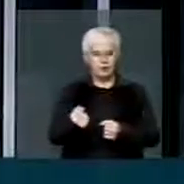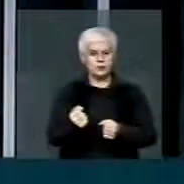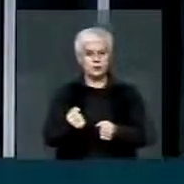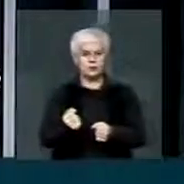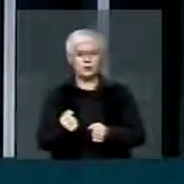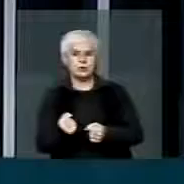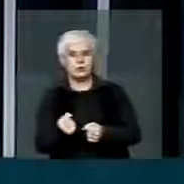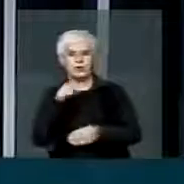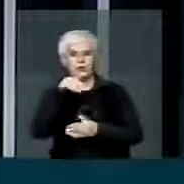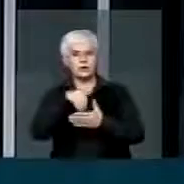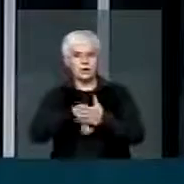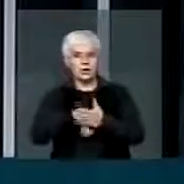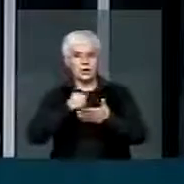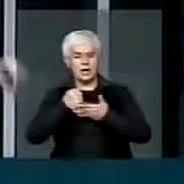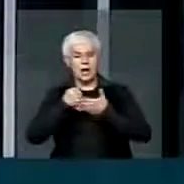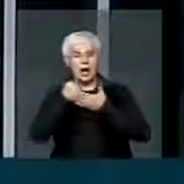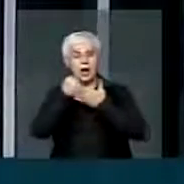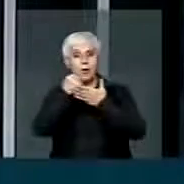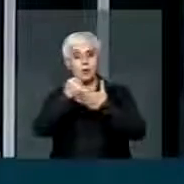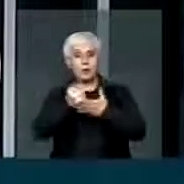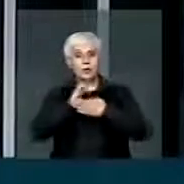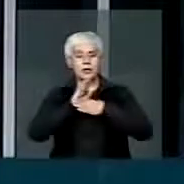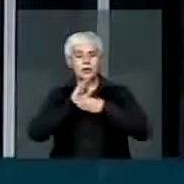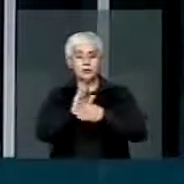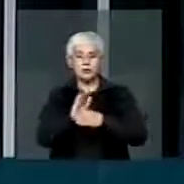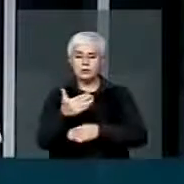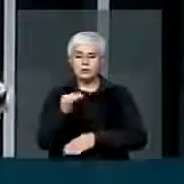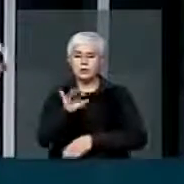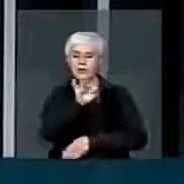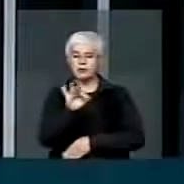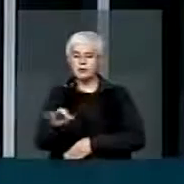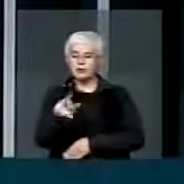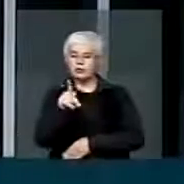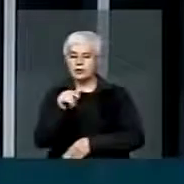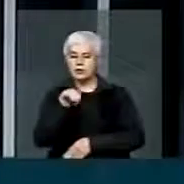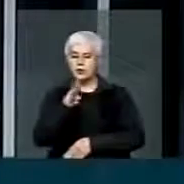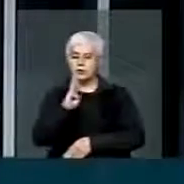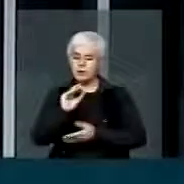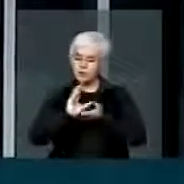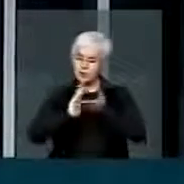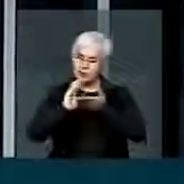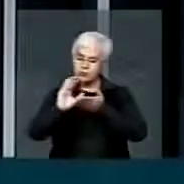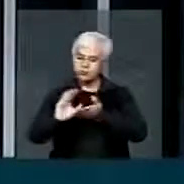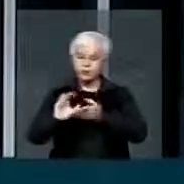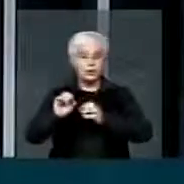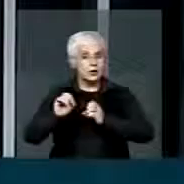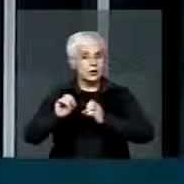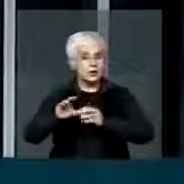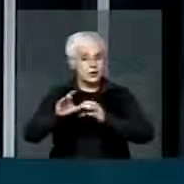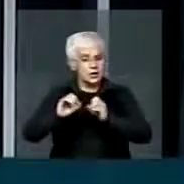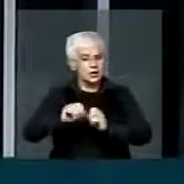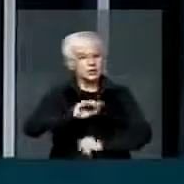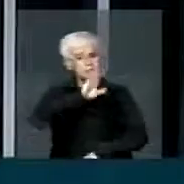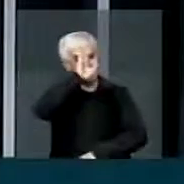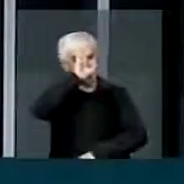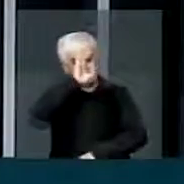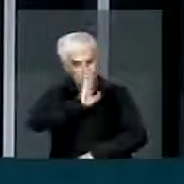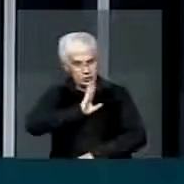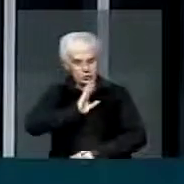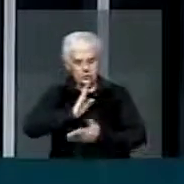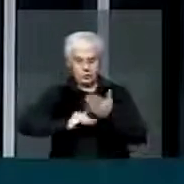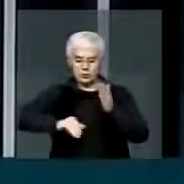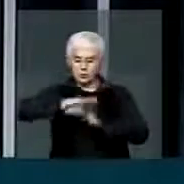sim votar a favor de 10% do investimento do PIB para